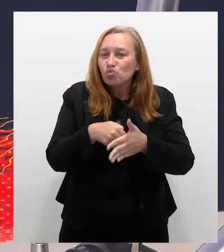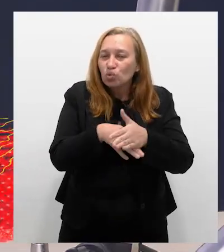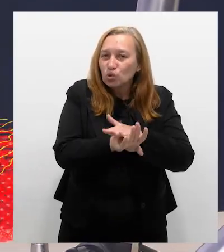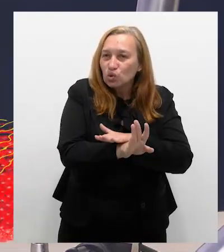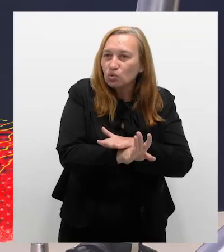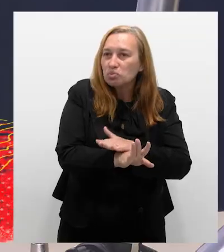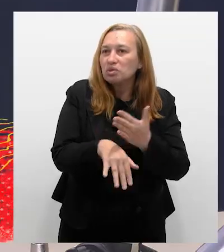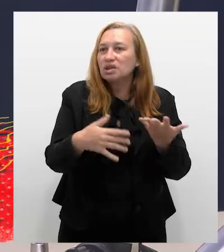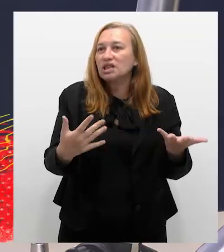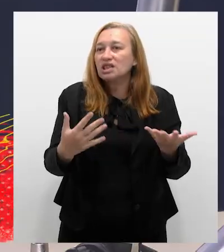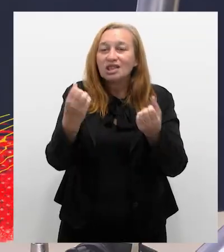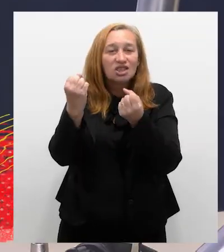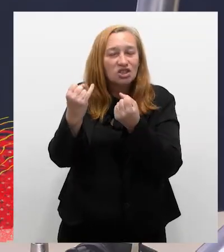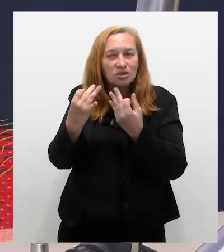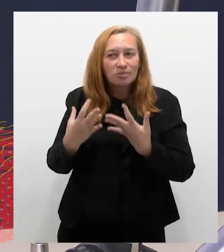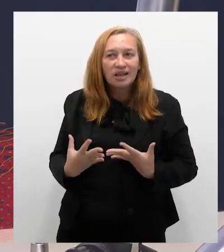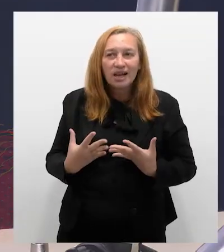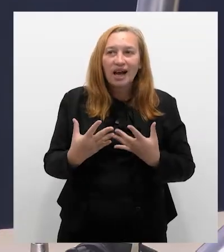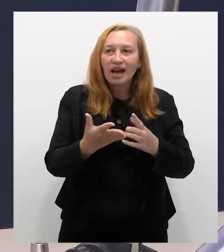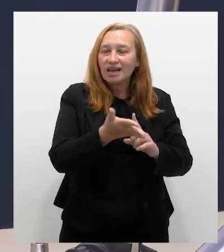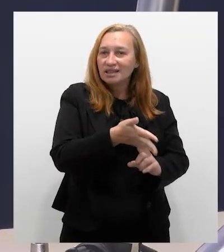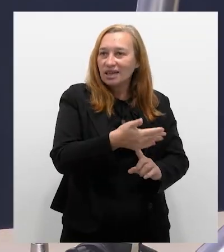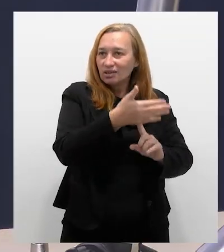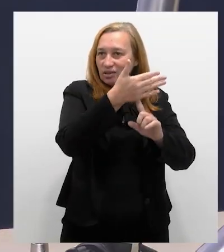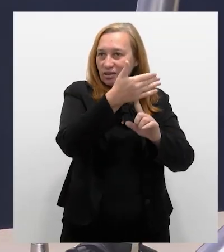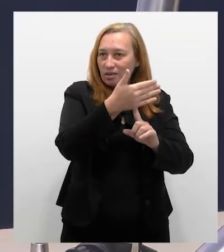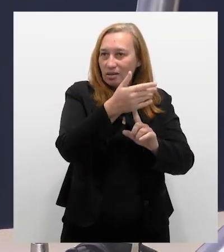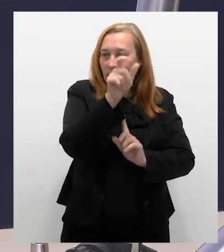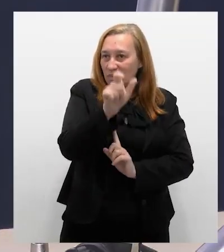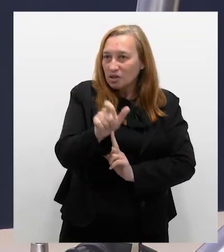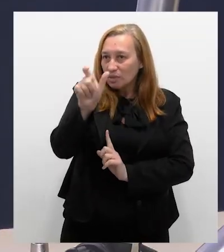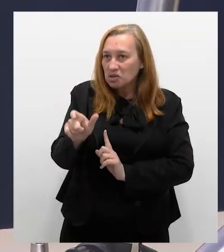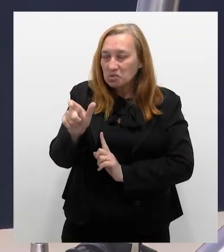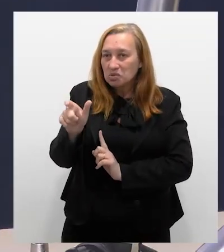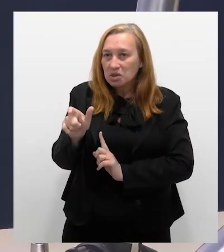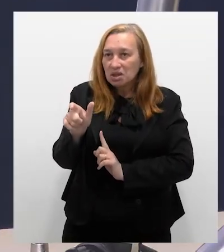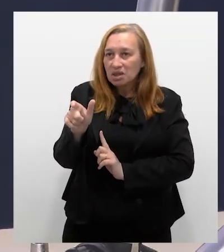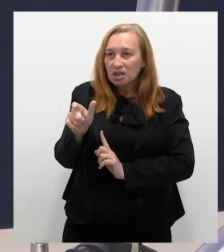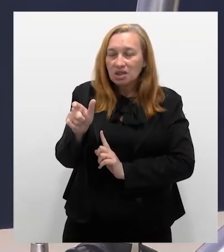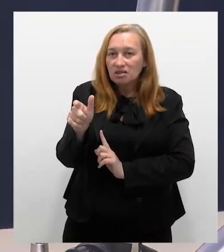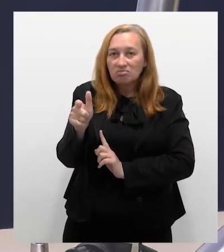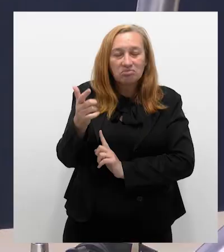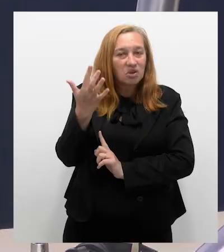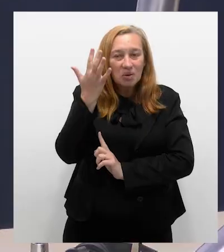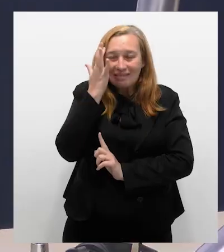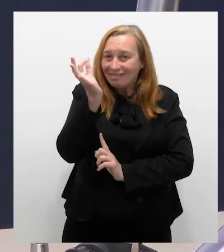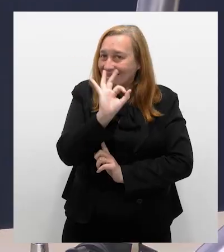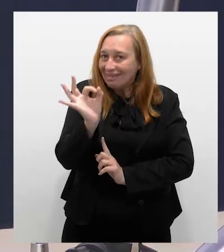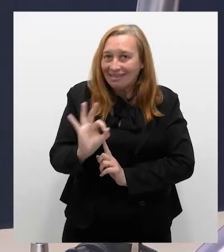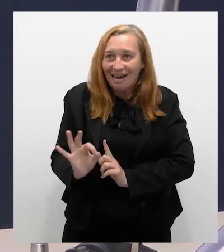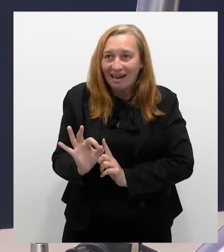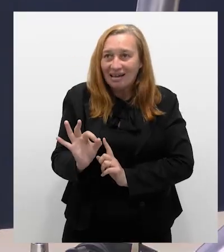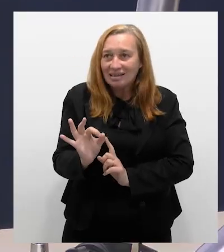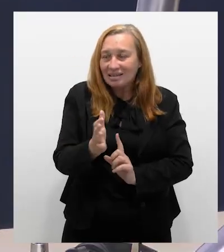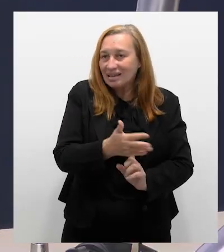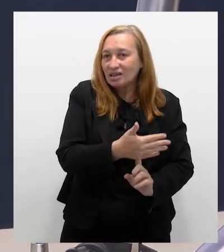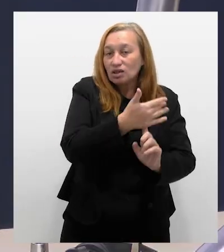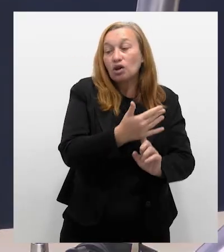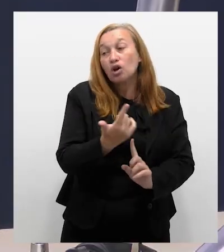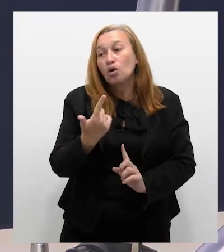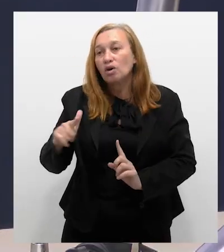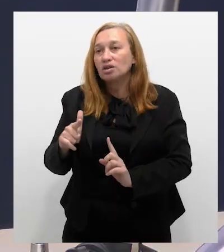costume de explicar tecnologia para as pessoas que não são nativas digitais, né? E para pessoas que não têm fácil